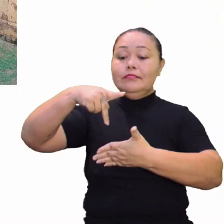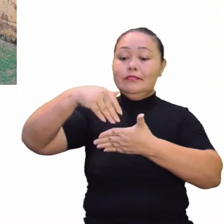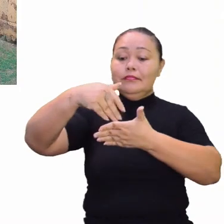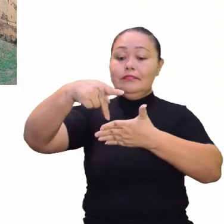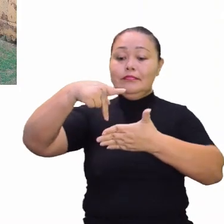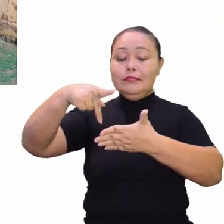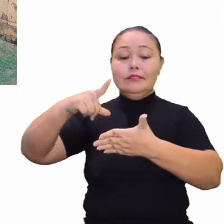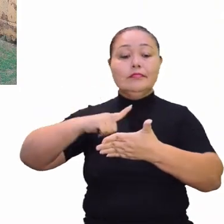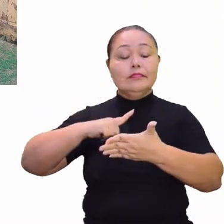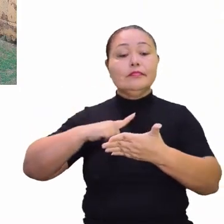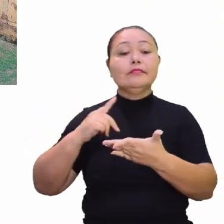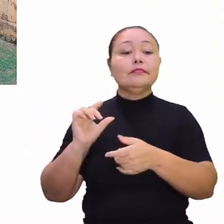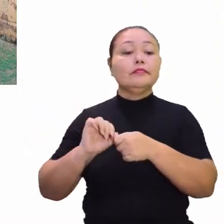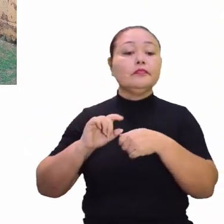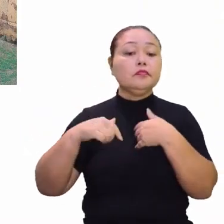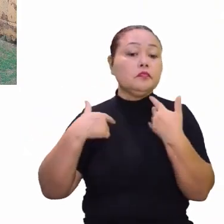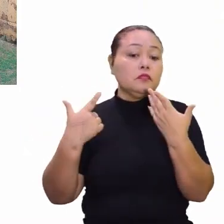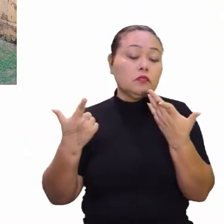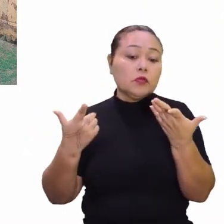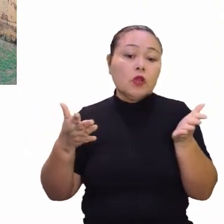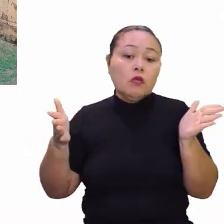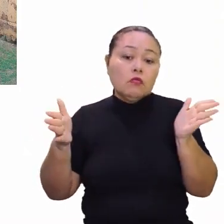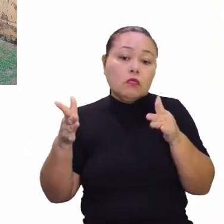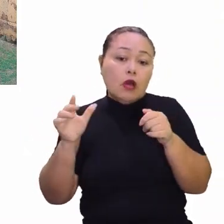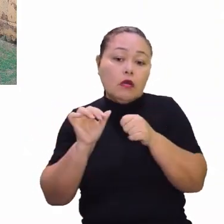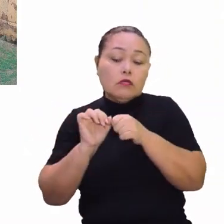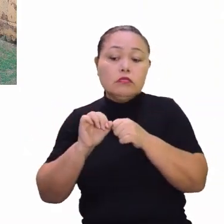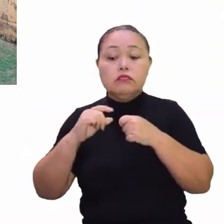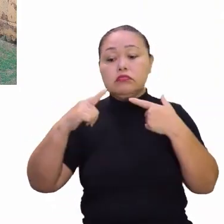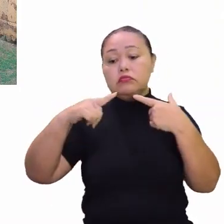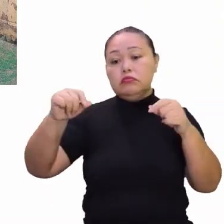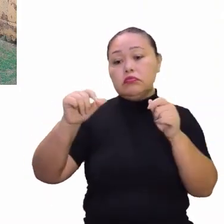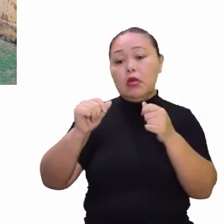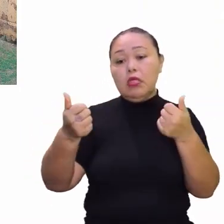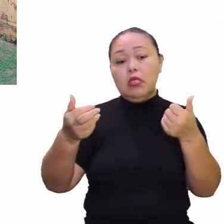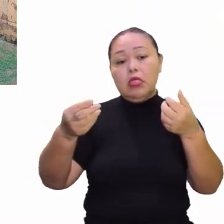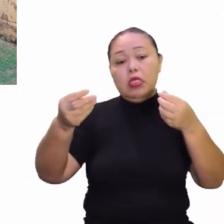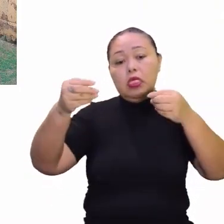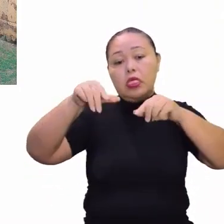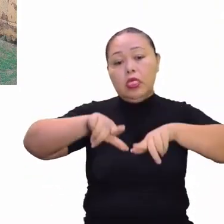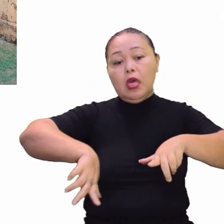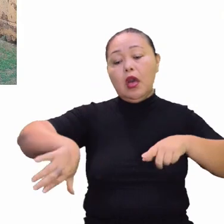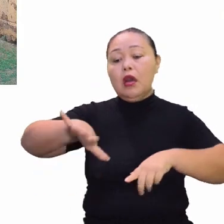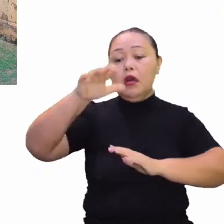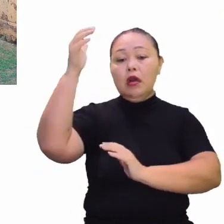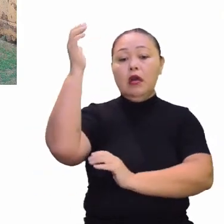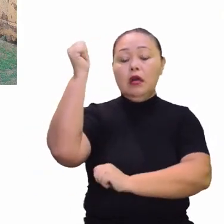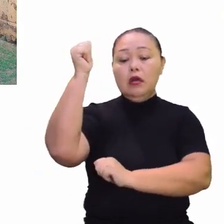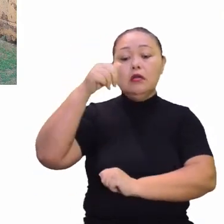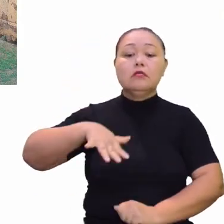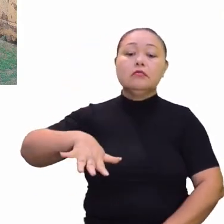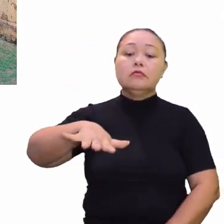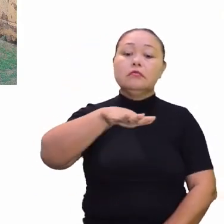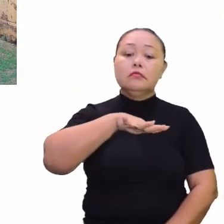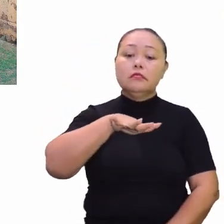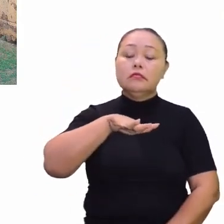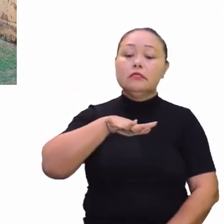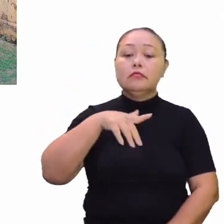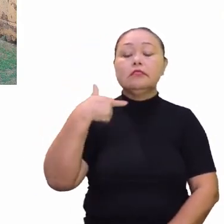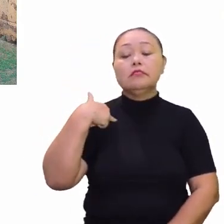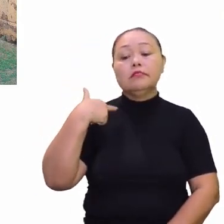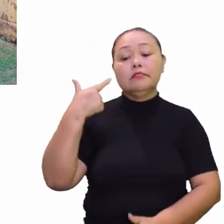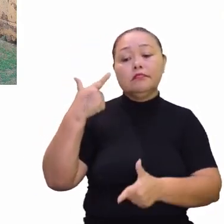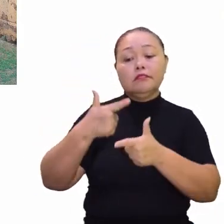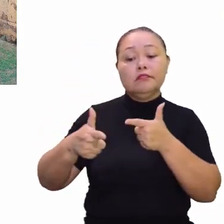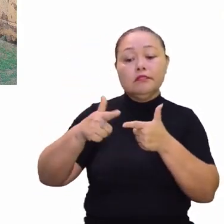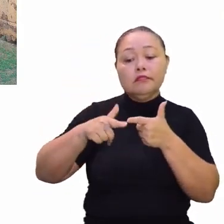A supremacia teve vida curta, o forte, infelizmente, decaiu junto com a decadência espanhola na região, por